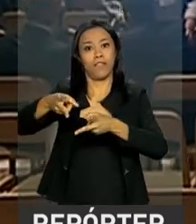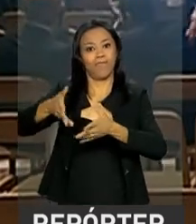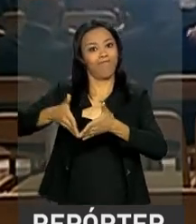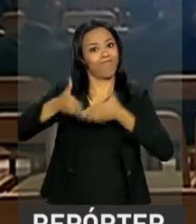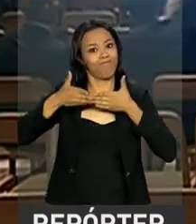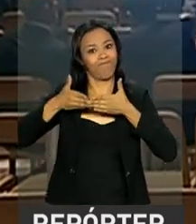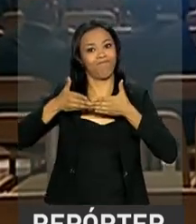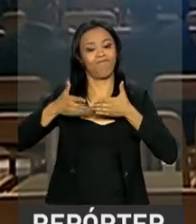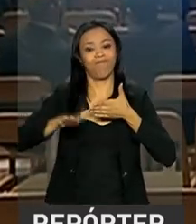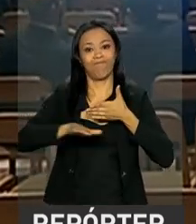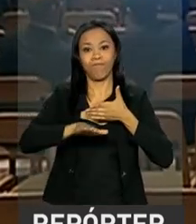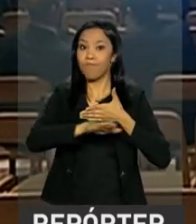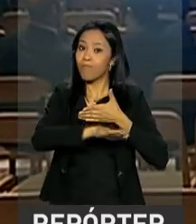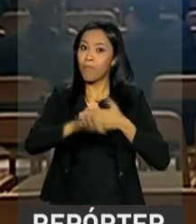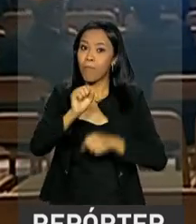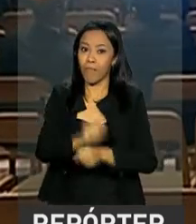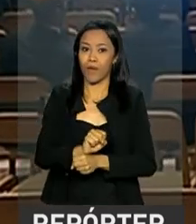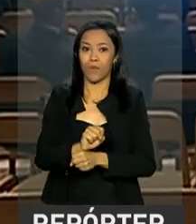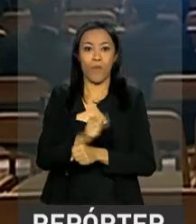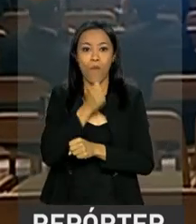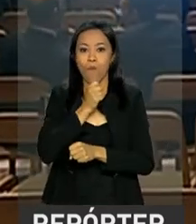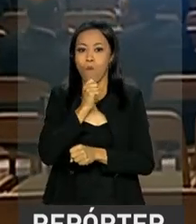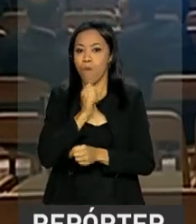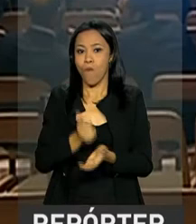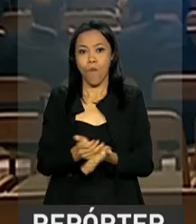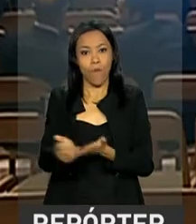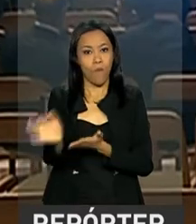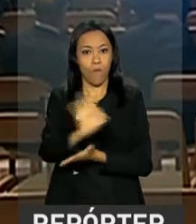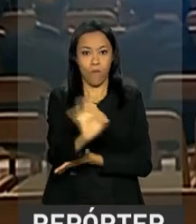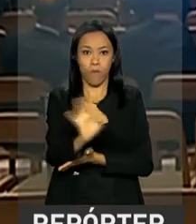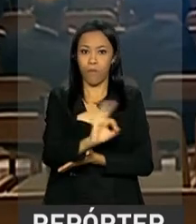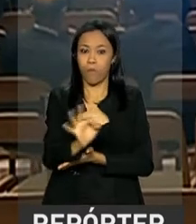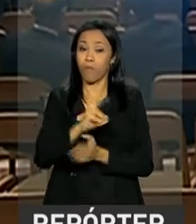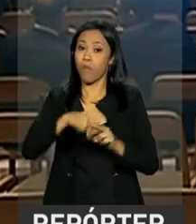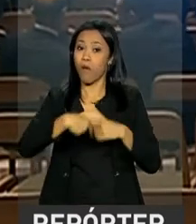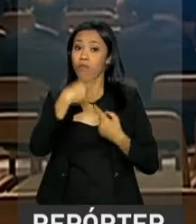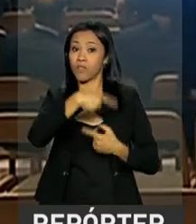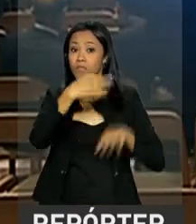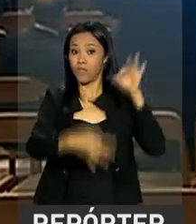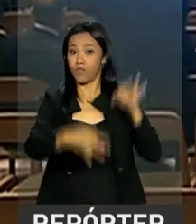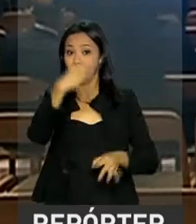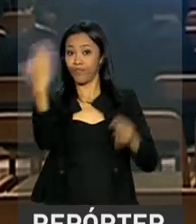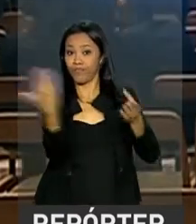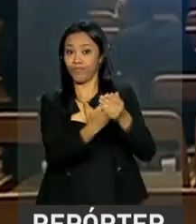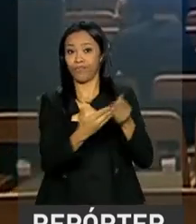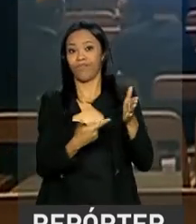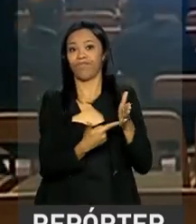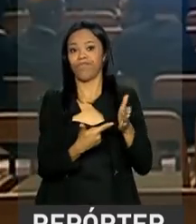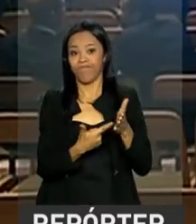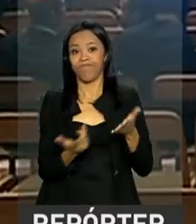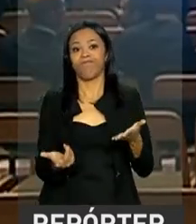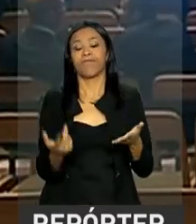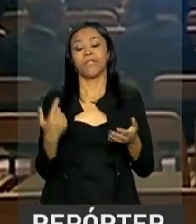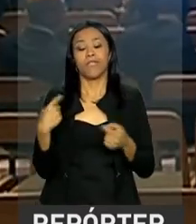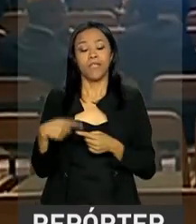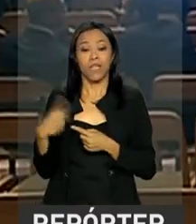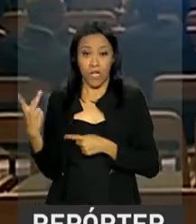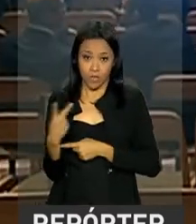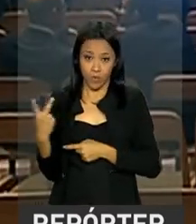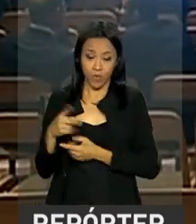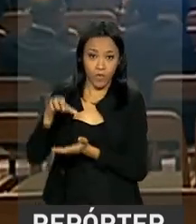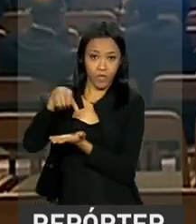Geral da União já recorreu ao Tribunal Regional Federal da Primeira Região em Brasília e à Agência Nacional do